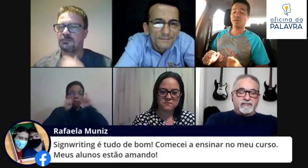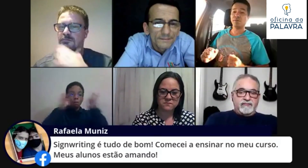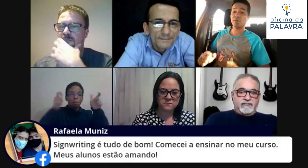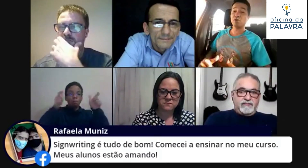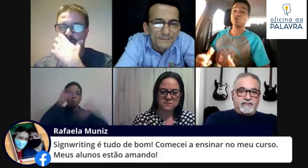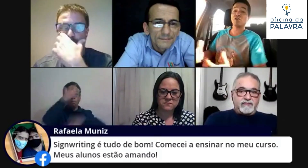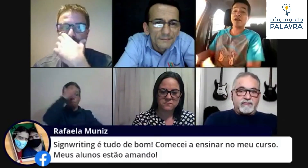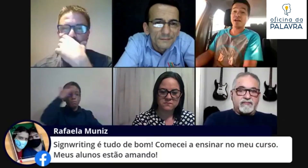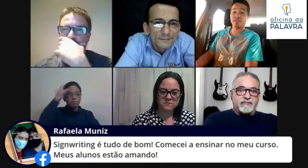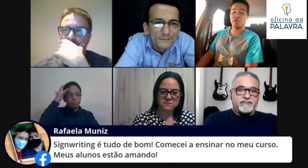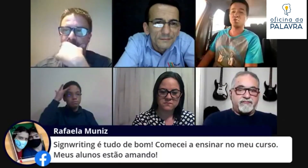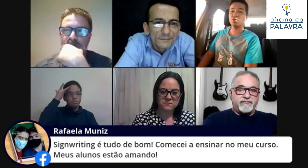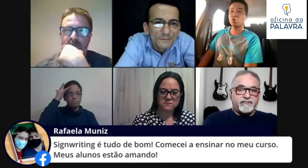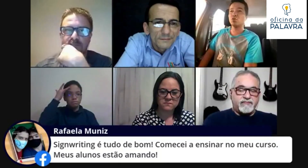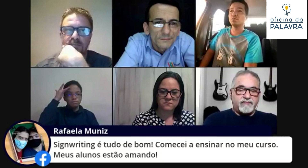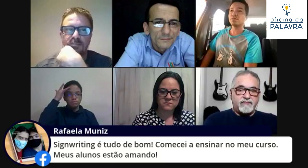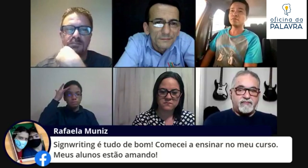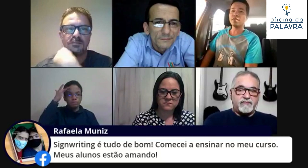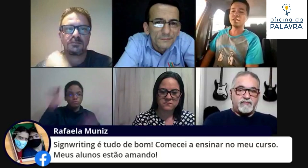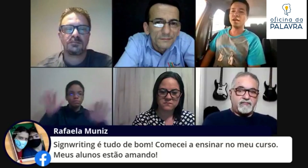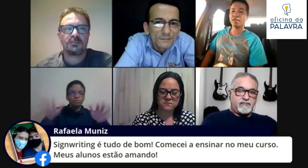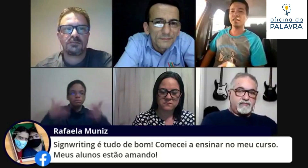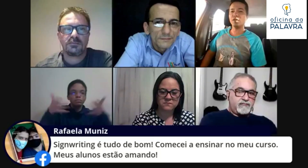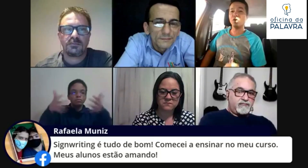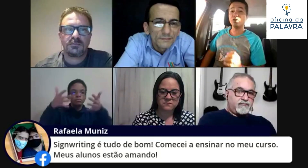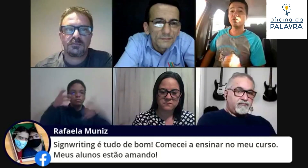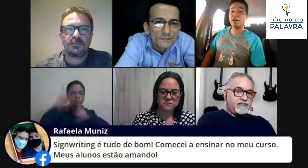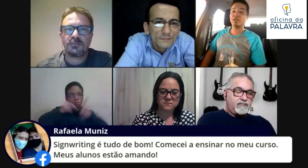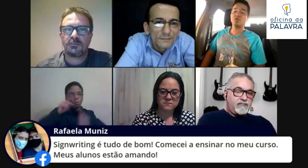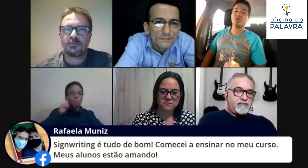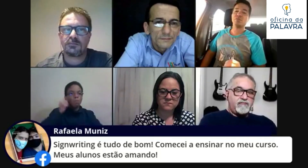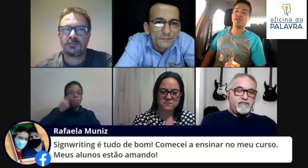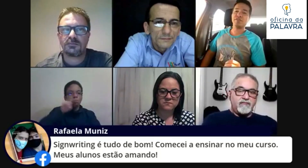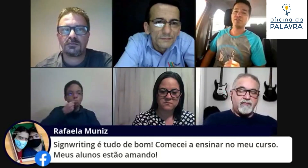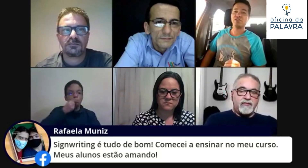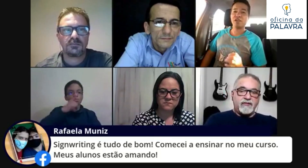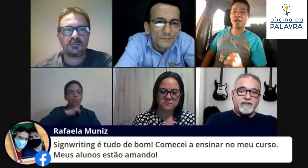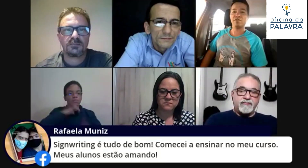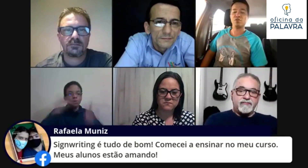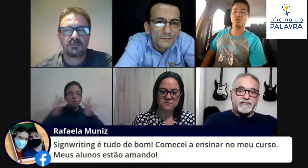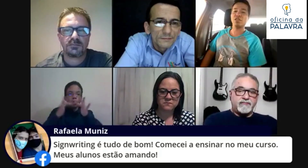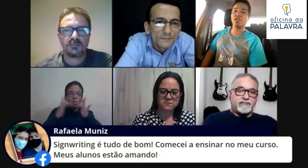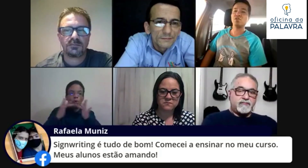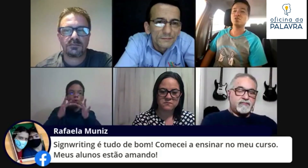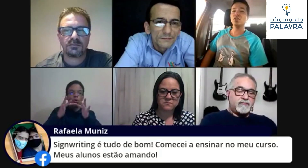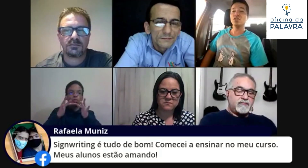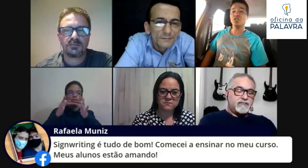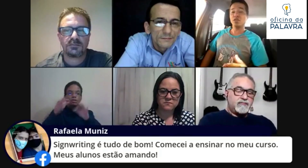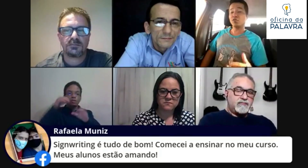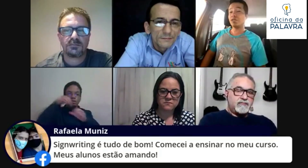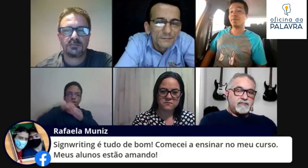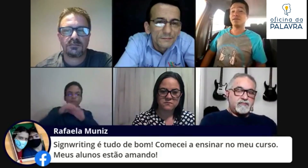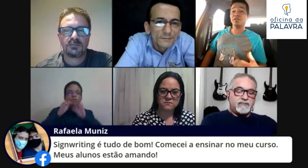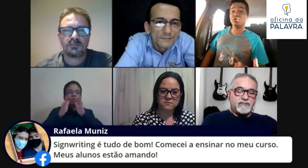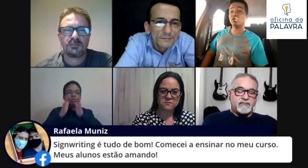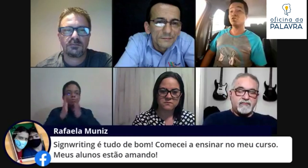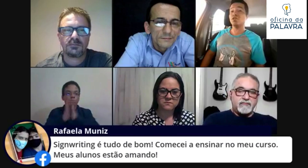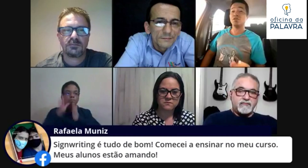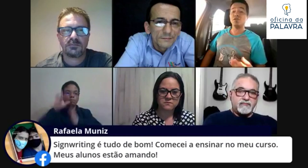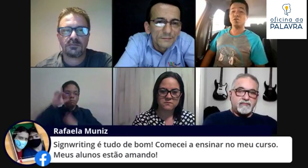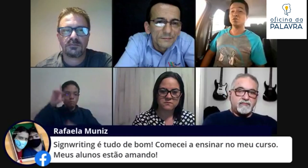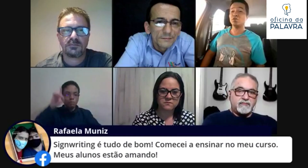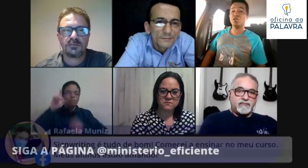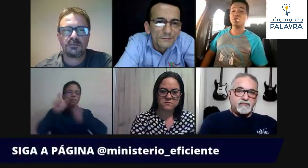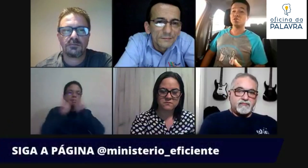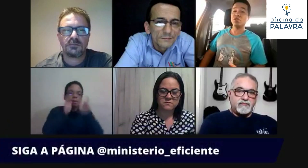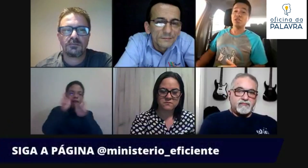que proporcionasse ao surdo aquele contato com as palavras-chave do texto. E aí fui trabalhando tudo